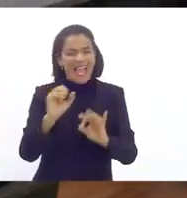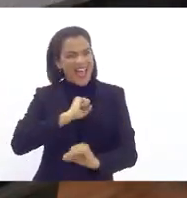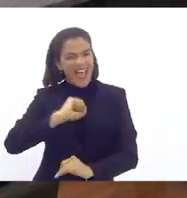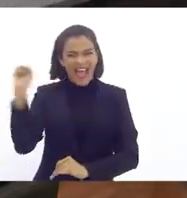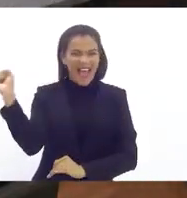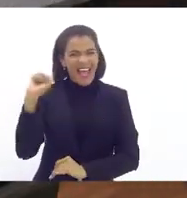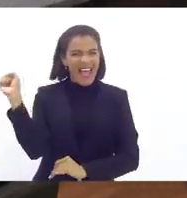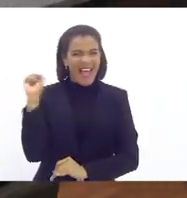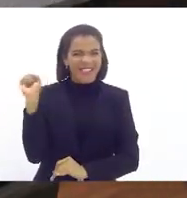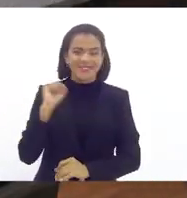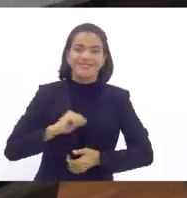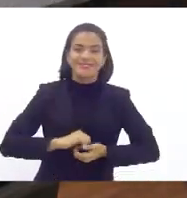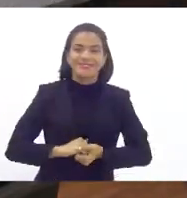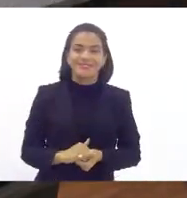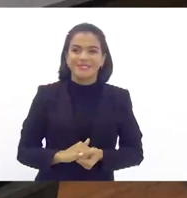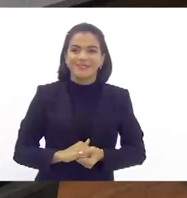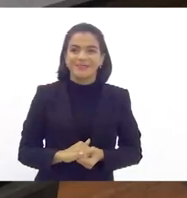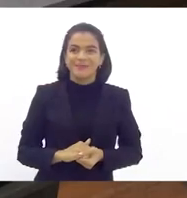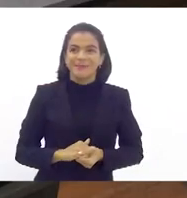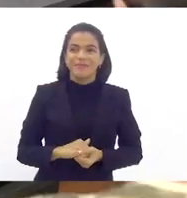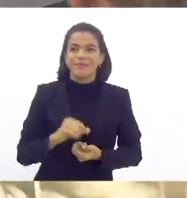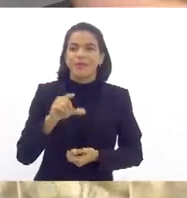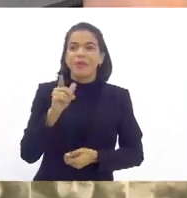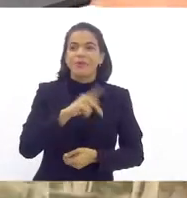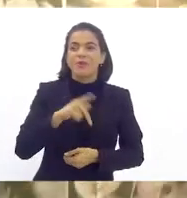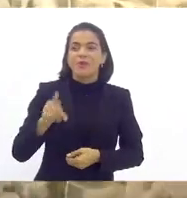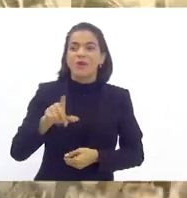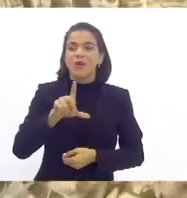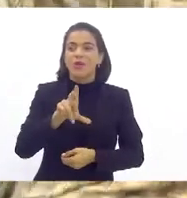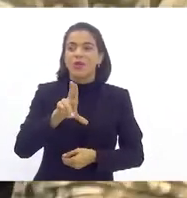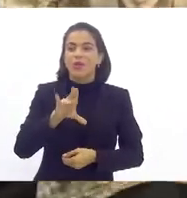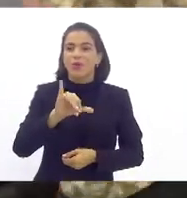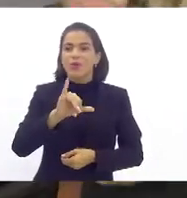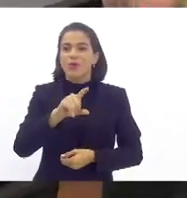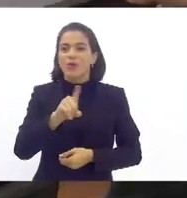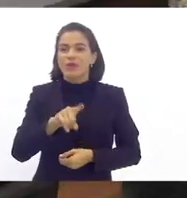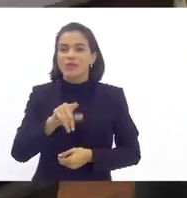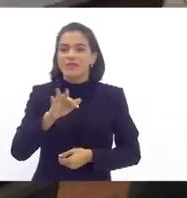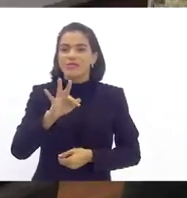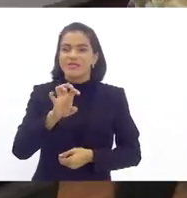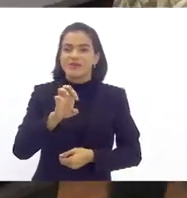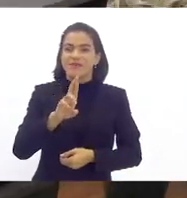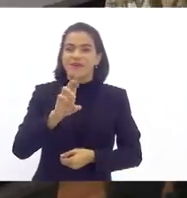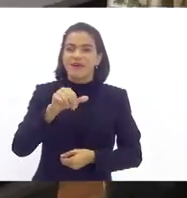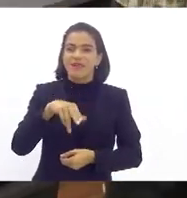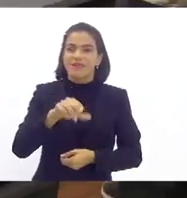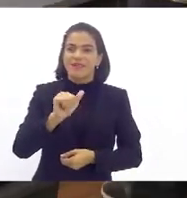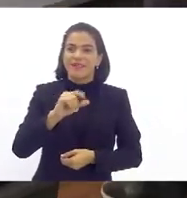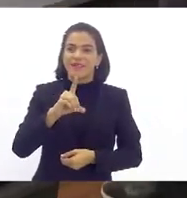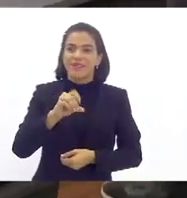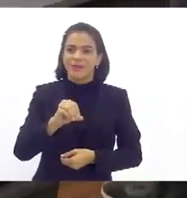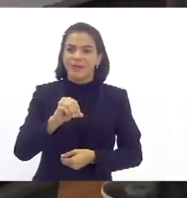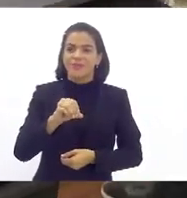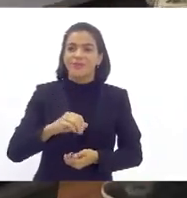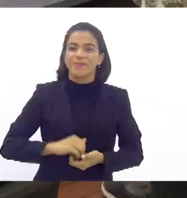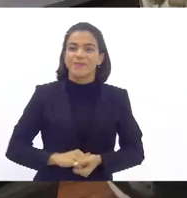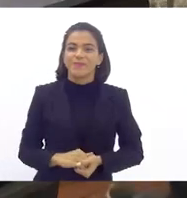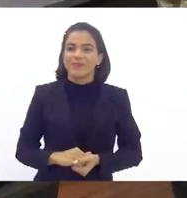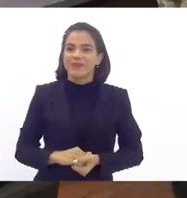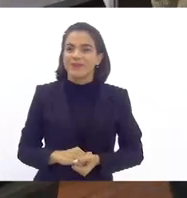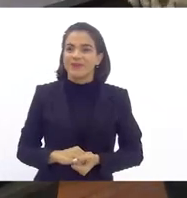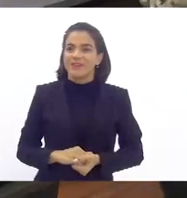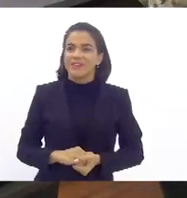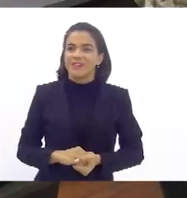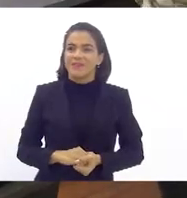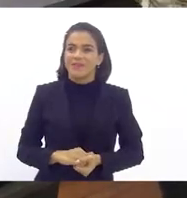total. Arraso total. Vamos lá, Luz Fernando, professor Luz Fernando, é contigo. Boa tarde. Eu